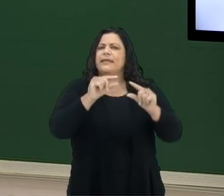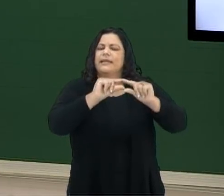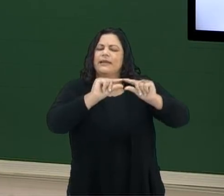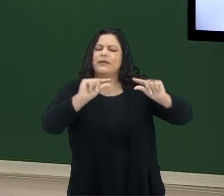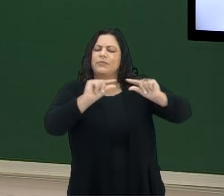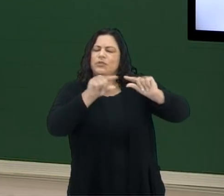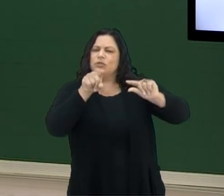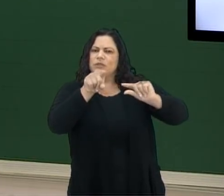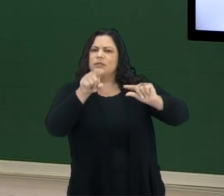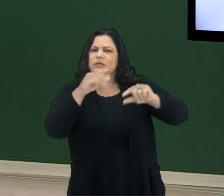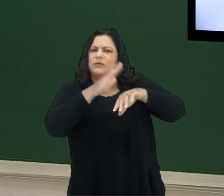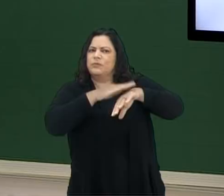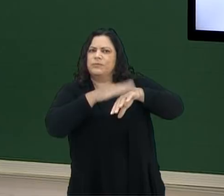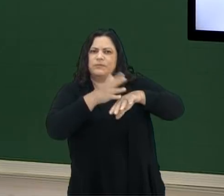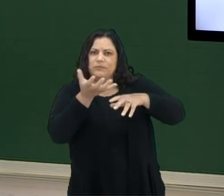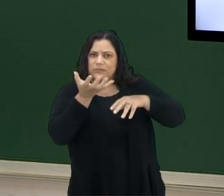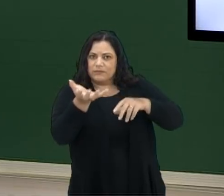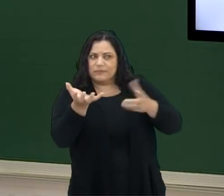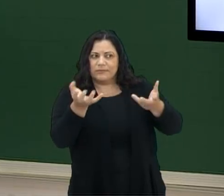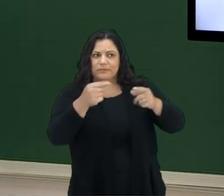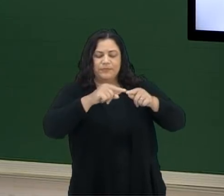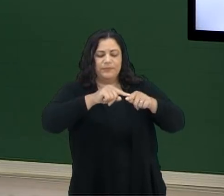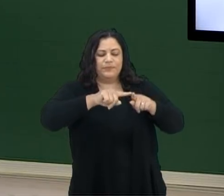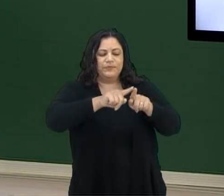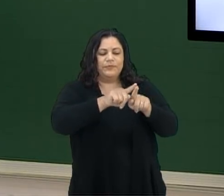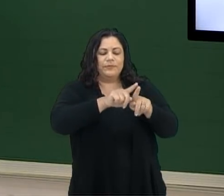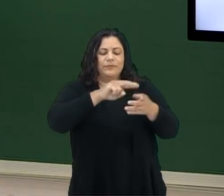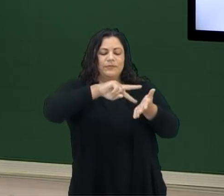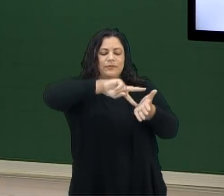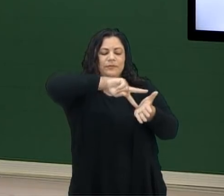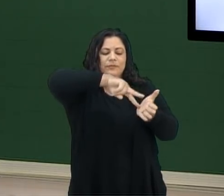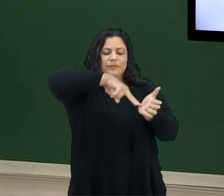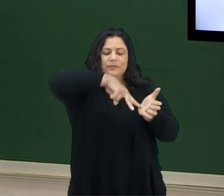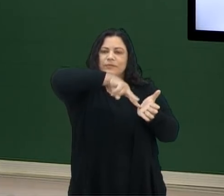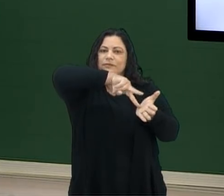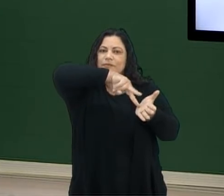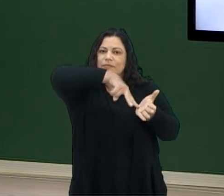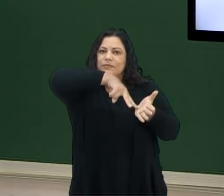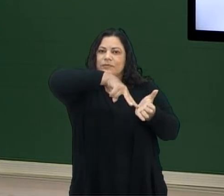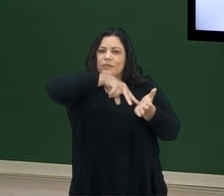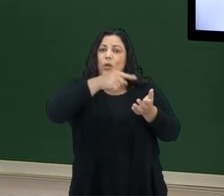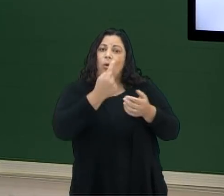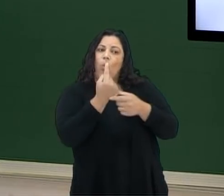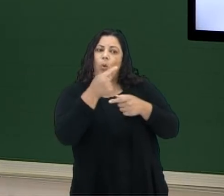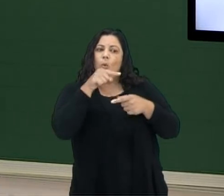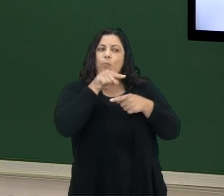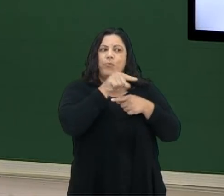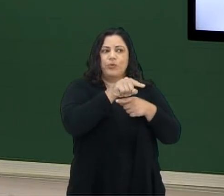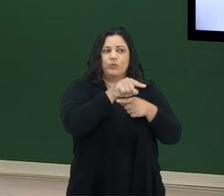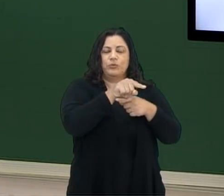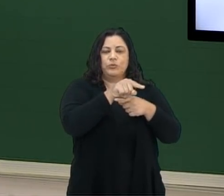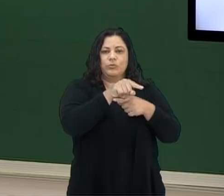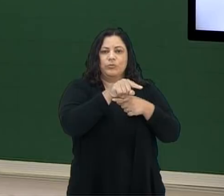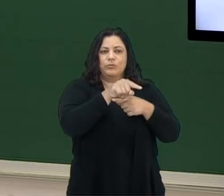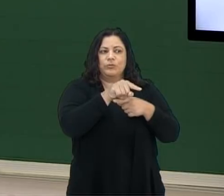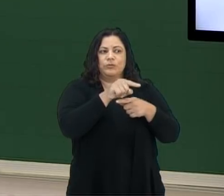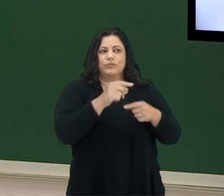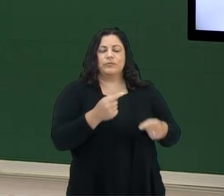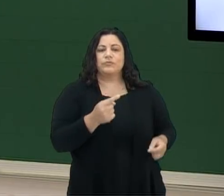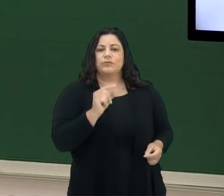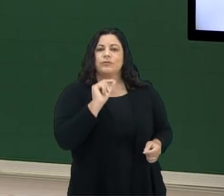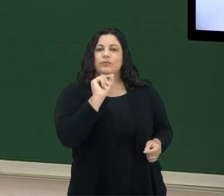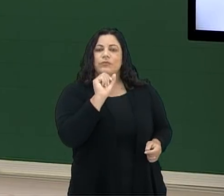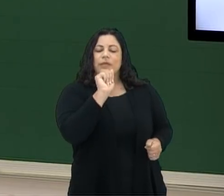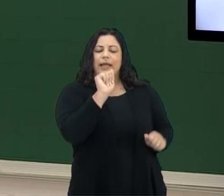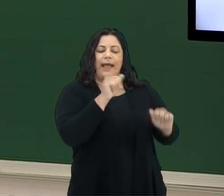abertura, tá? Uma vez que você fez essa abertura, você vai marcar um ponto. Opa, aqui soltou o meu. Você vai marcar um ponto aqui, um